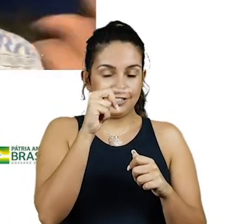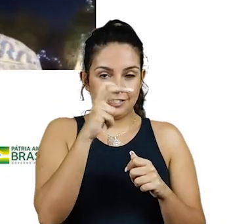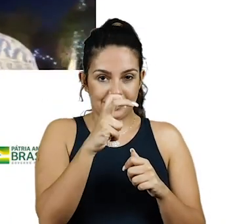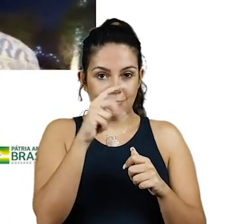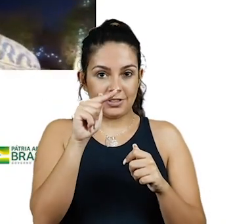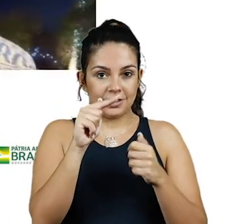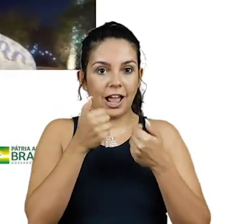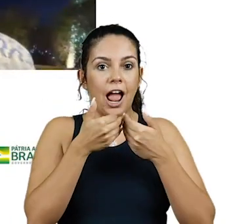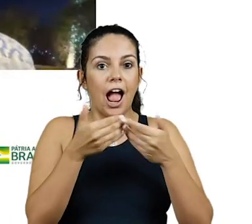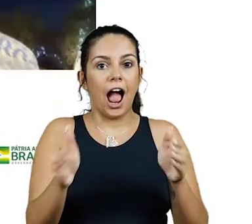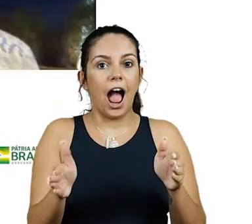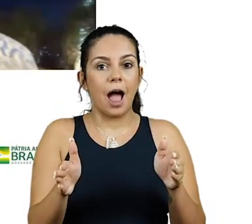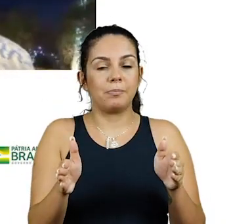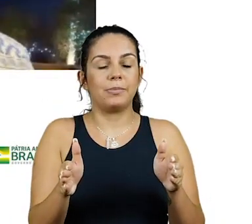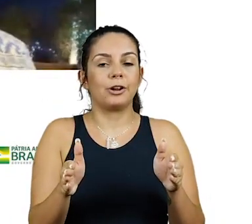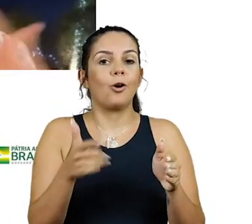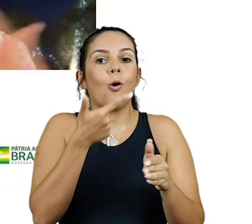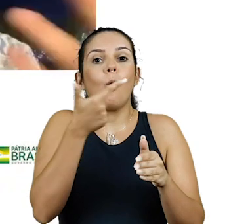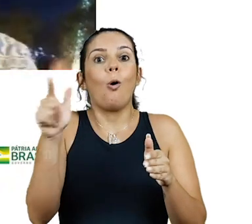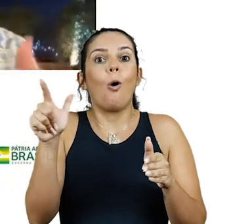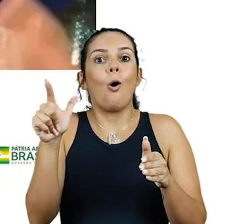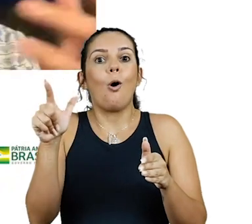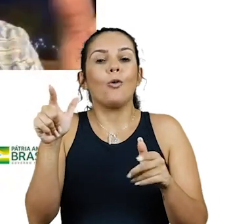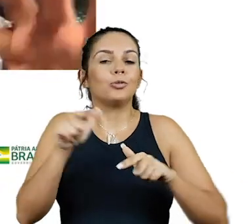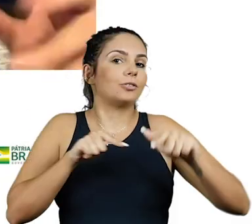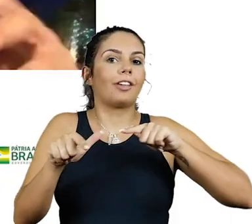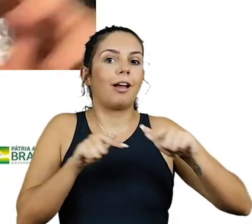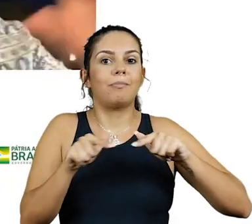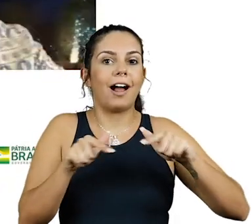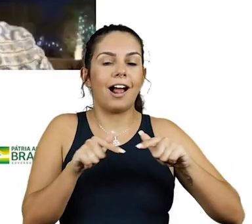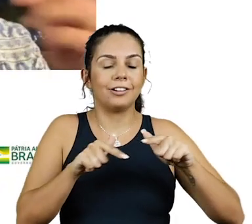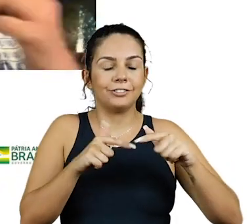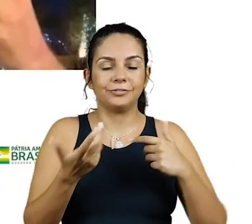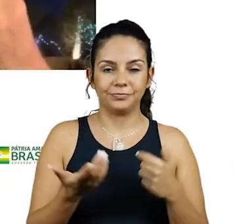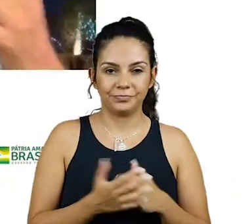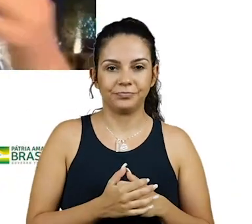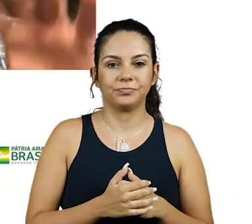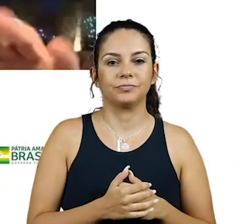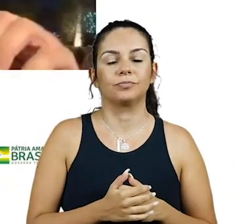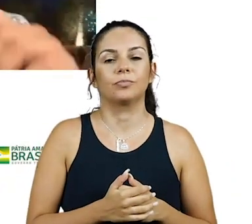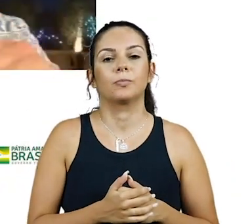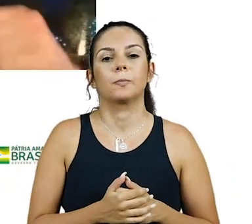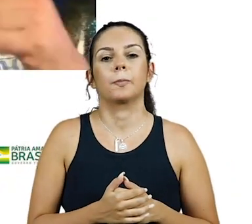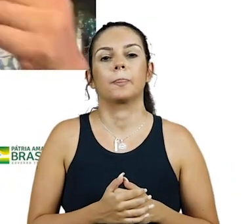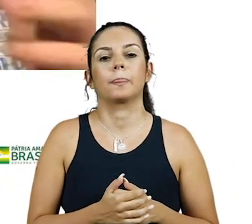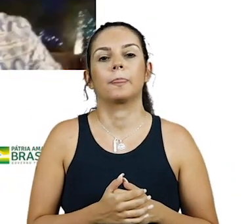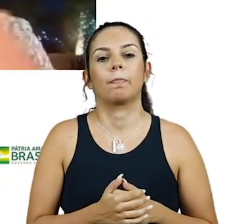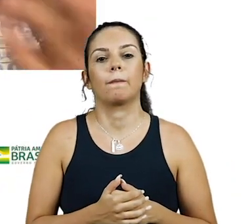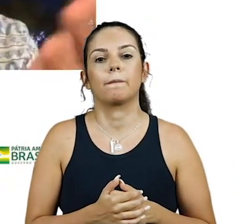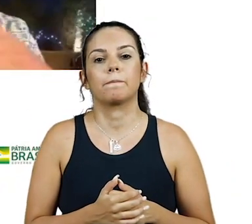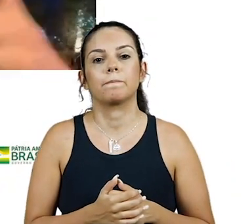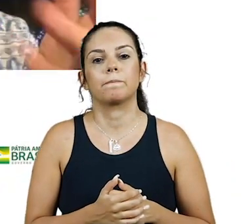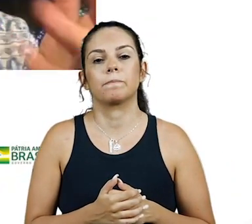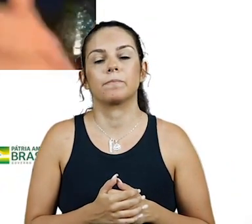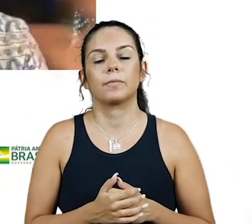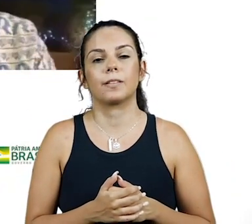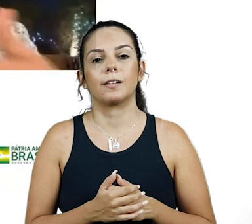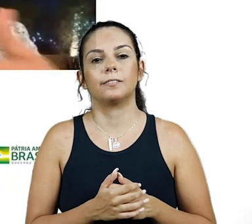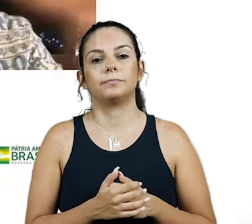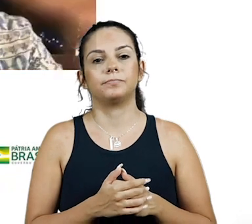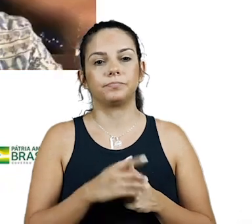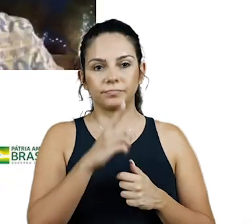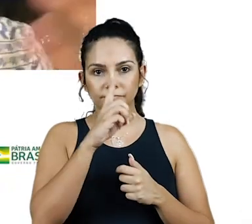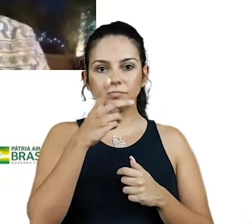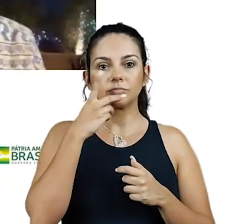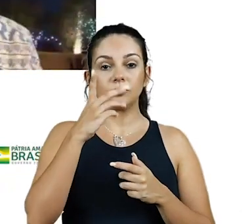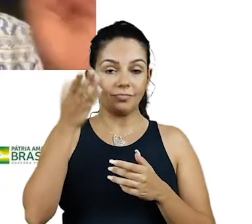dizer que eu vou fazer uma média que eu sempre quis fazer, obviamente, e bem ou mal, no Fantástico, no próprio... Você era